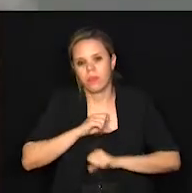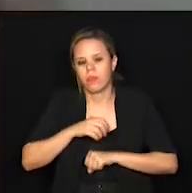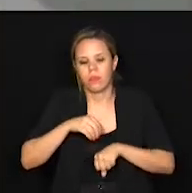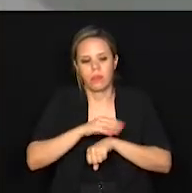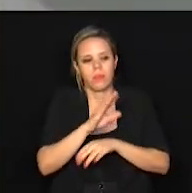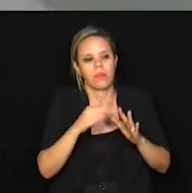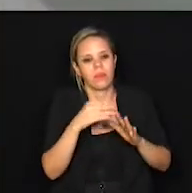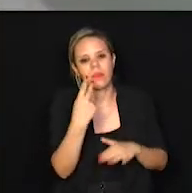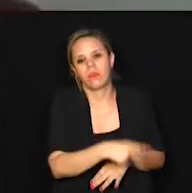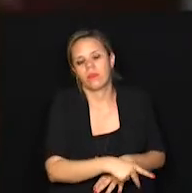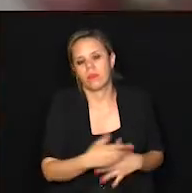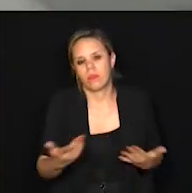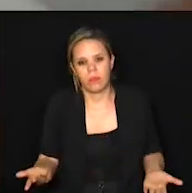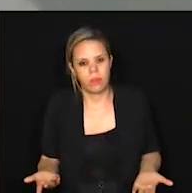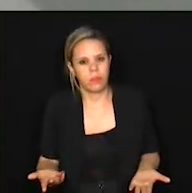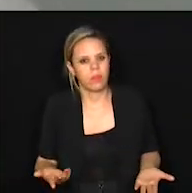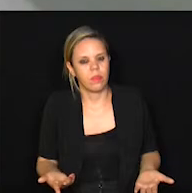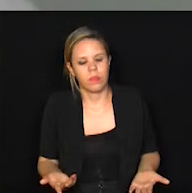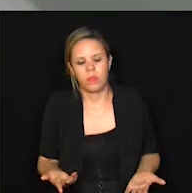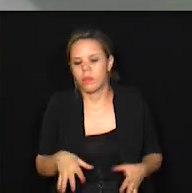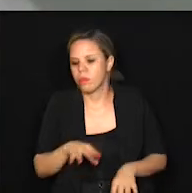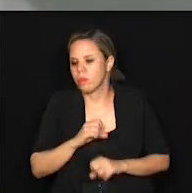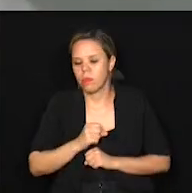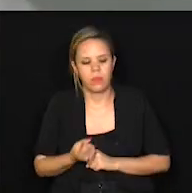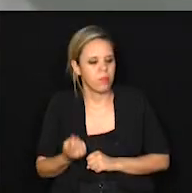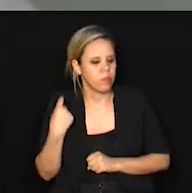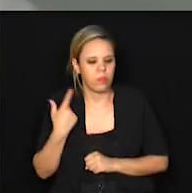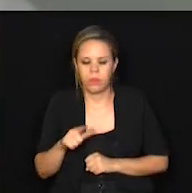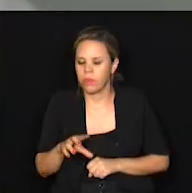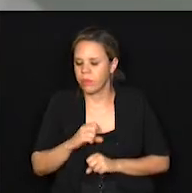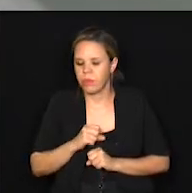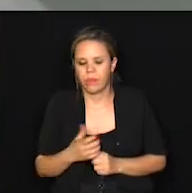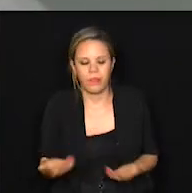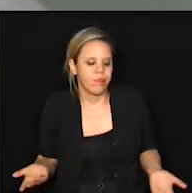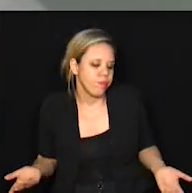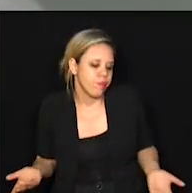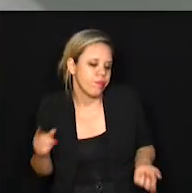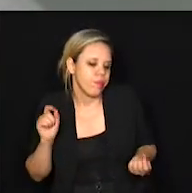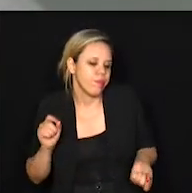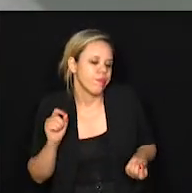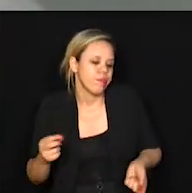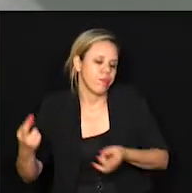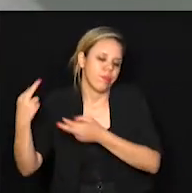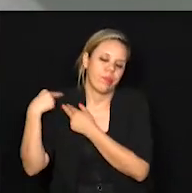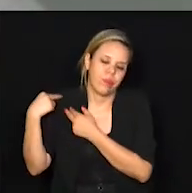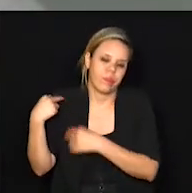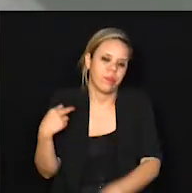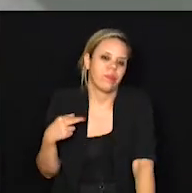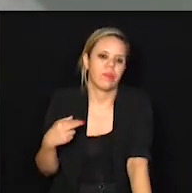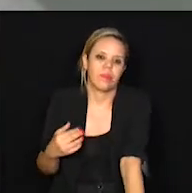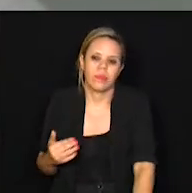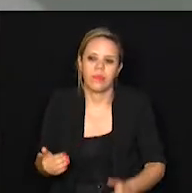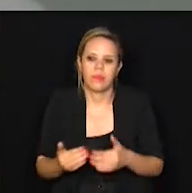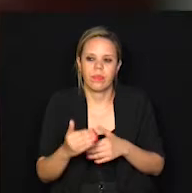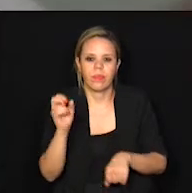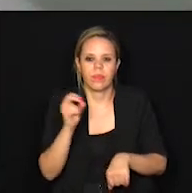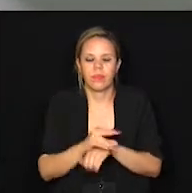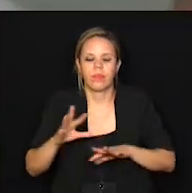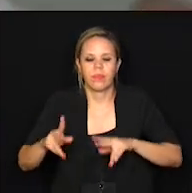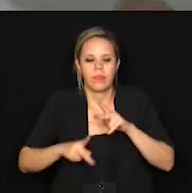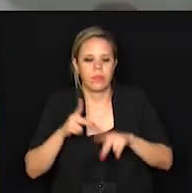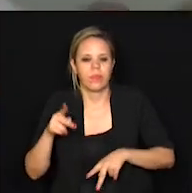do Estado. Eu já tive em algumas escolas da Prefeitura. De que estrutura que nós estamos falando para receber os